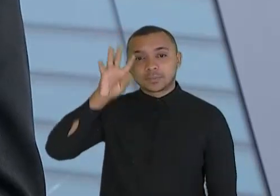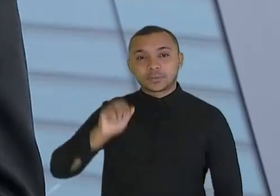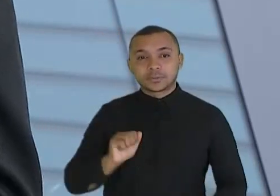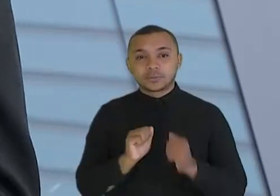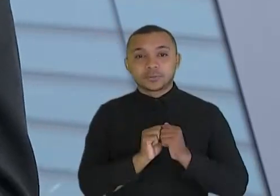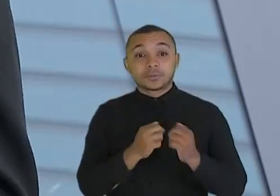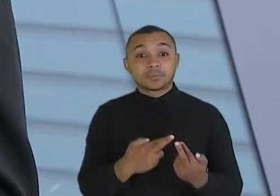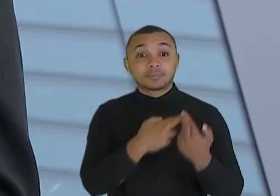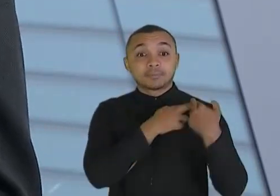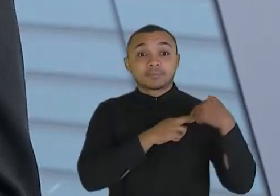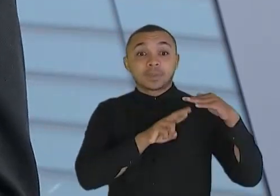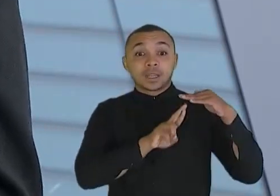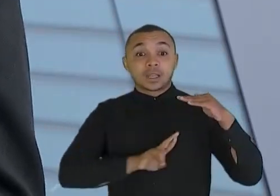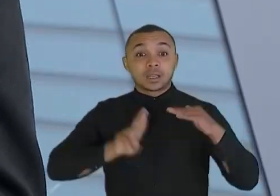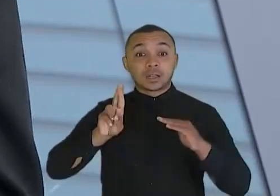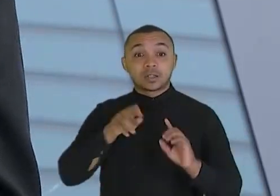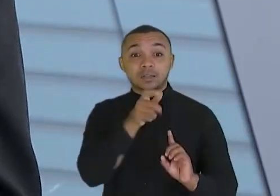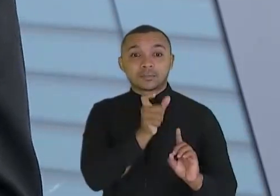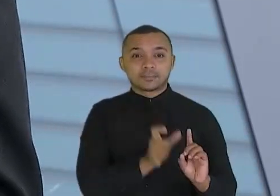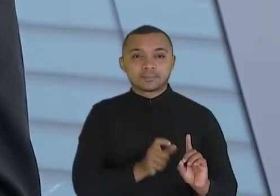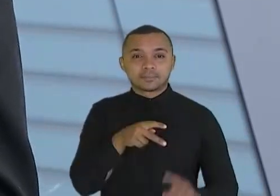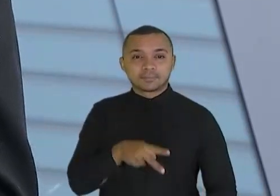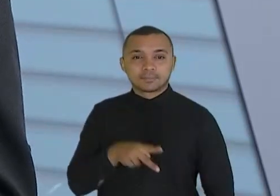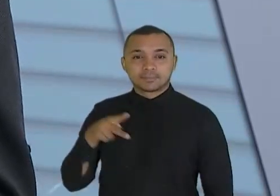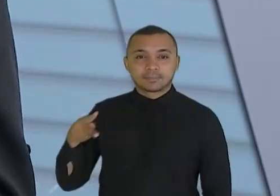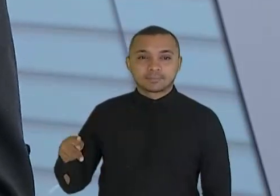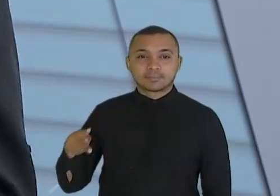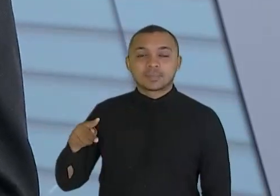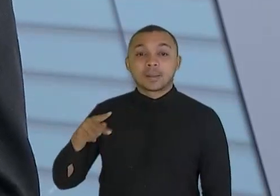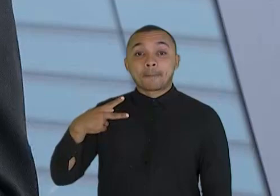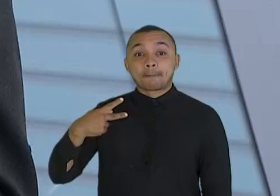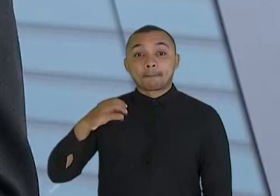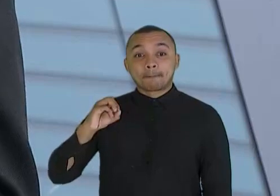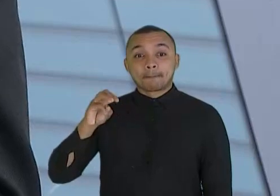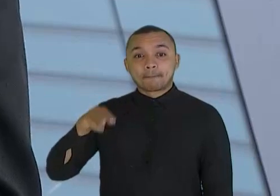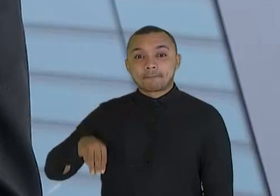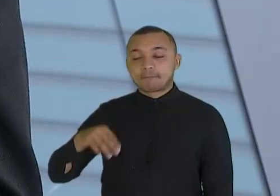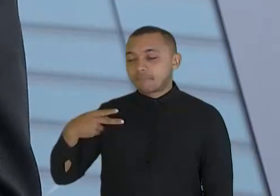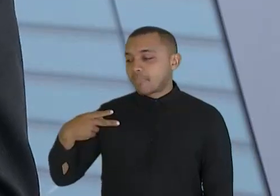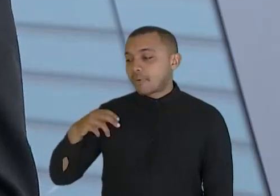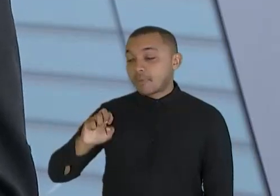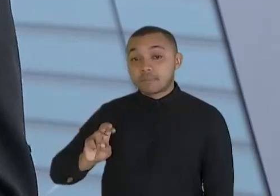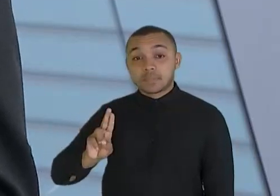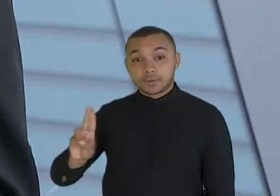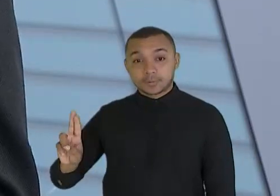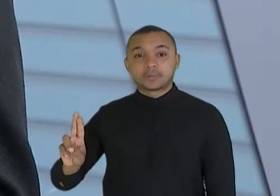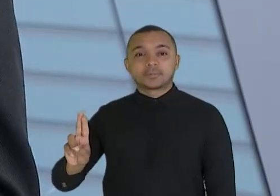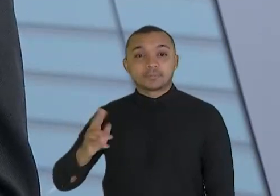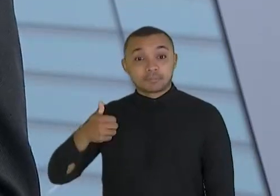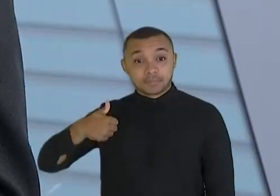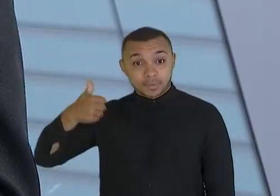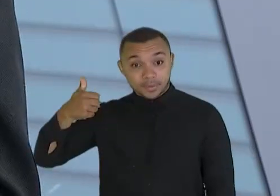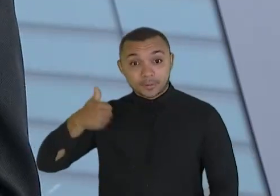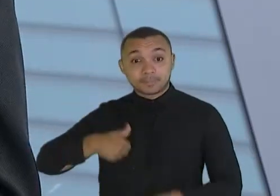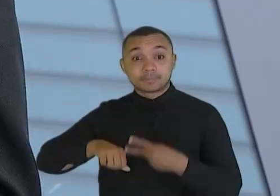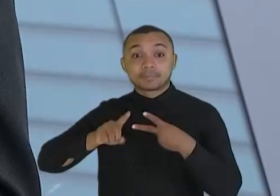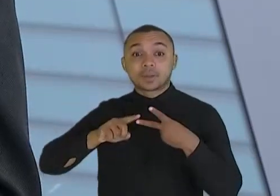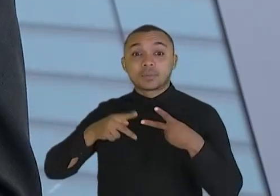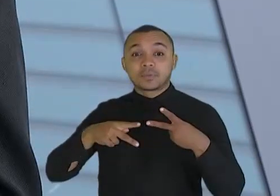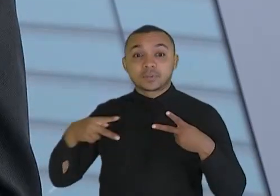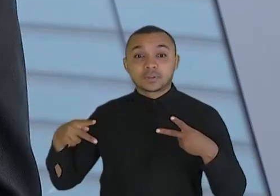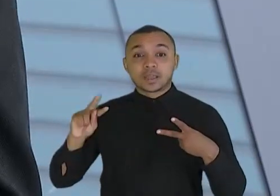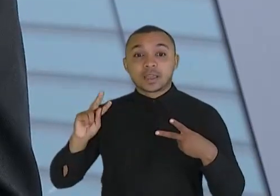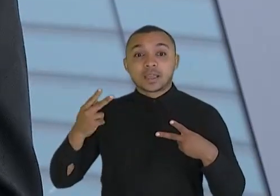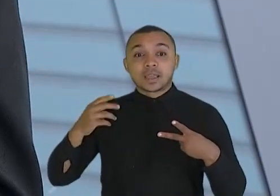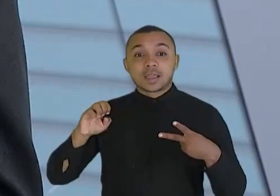reitor, o nosso grande professor Randall Pompeu, não é? Ele vai abrir, a professora Adriana Helena, que é a vice-reitora, e a